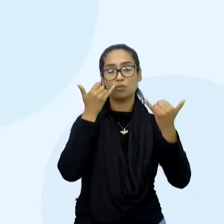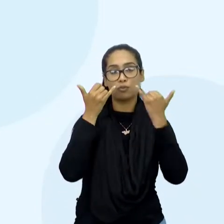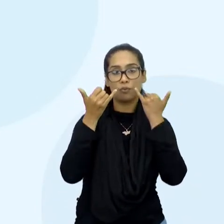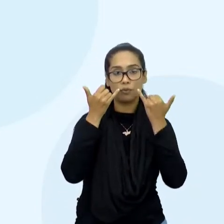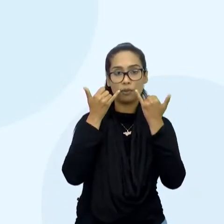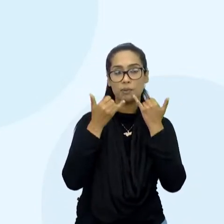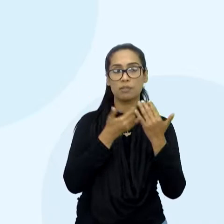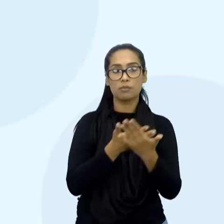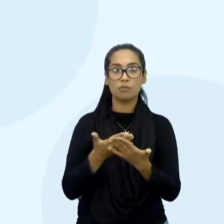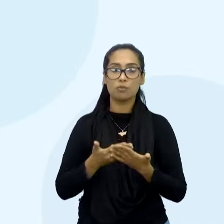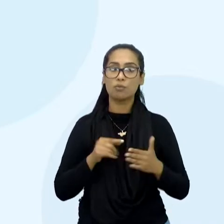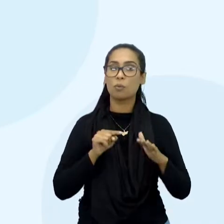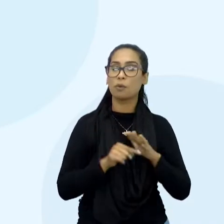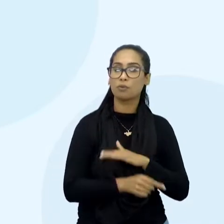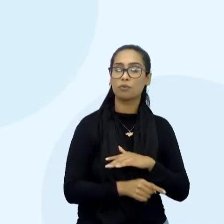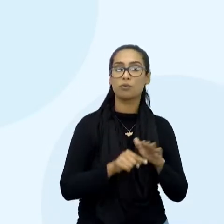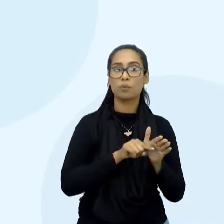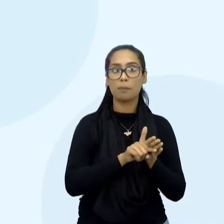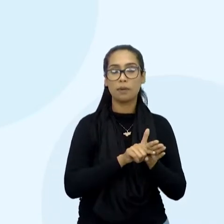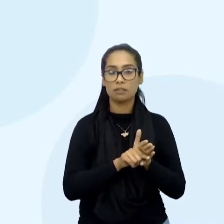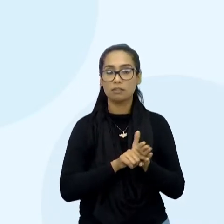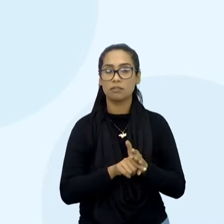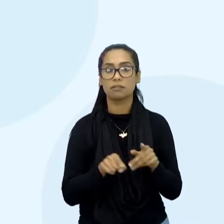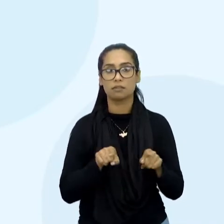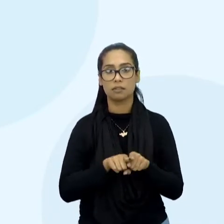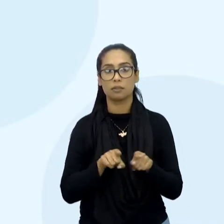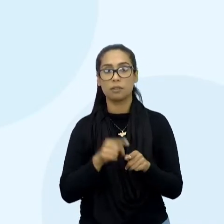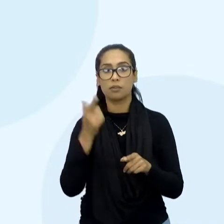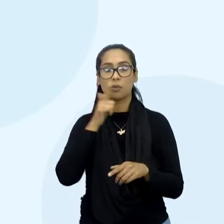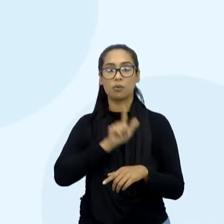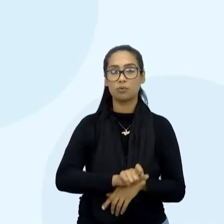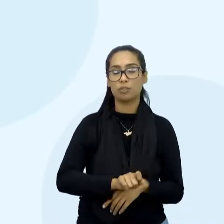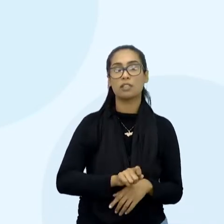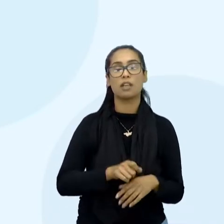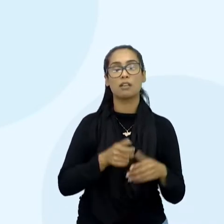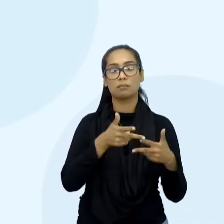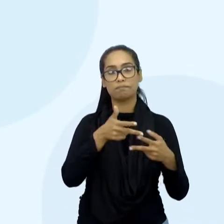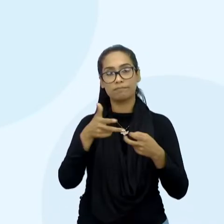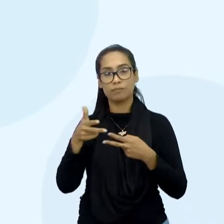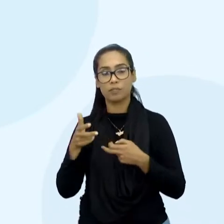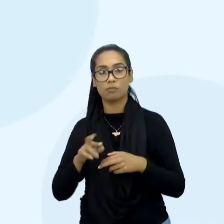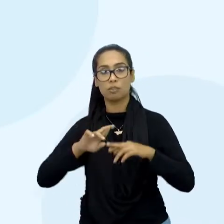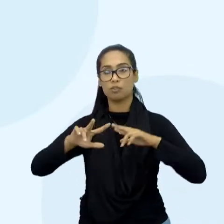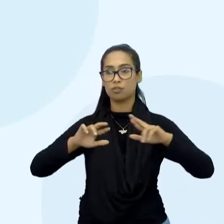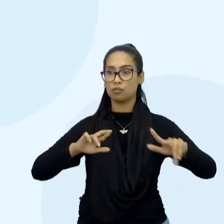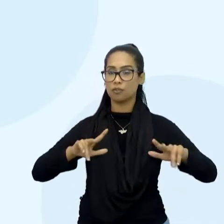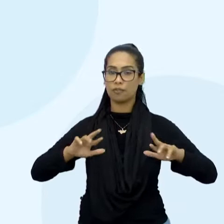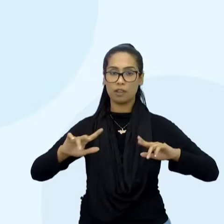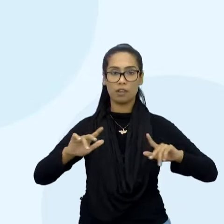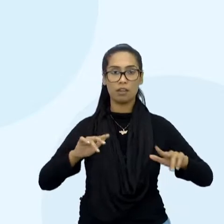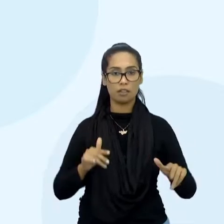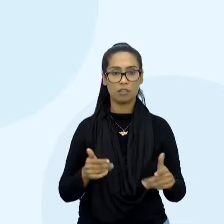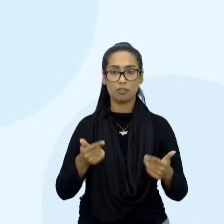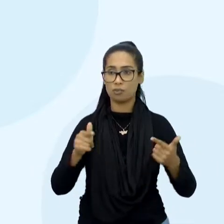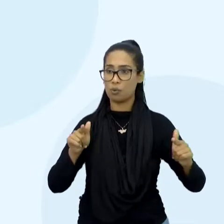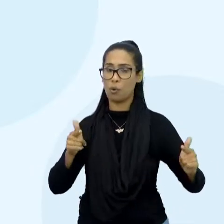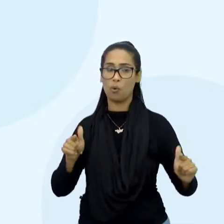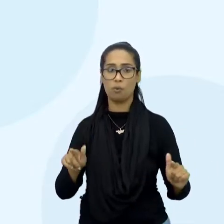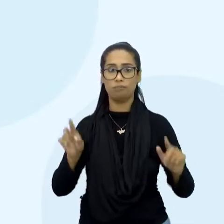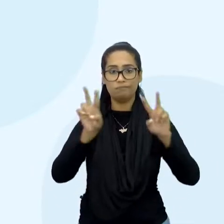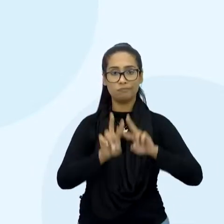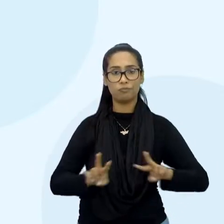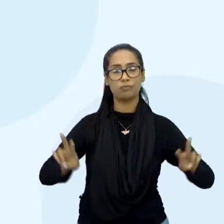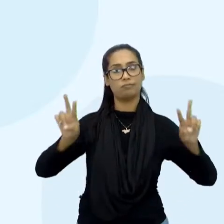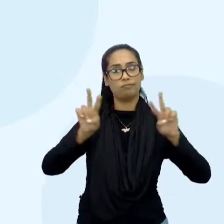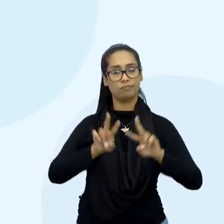informações, de estudos e de pesquisas, é que vocês consigam identificar diferentes pontos de vista e posicionar-se, mas de